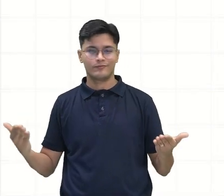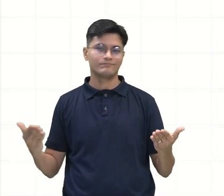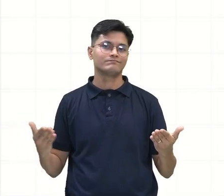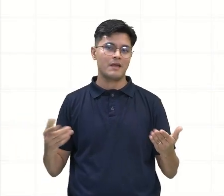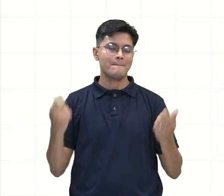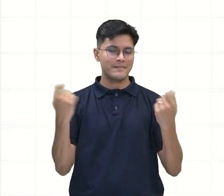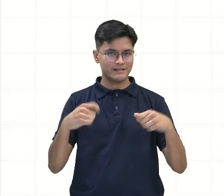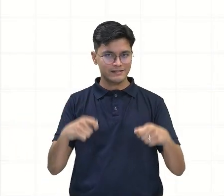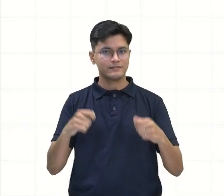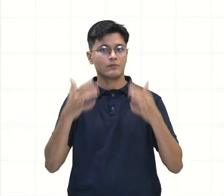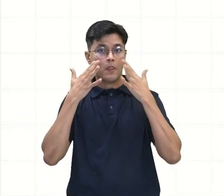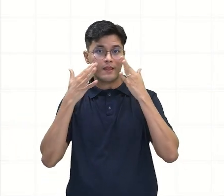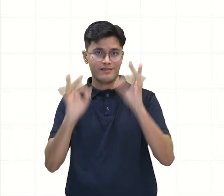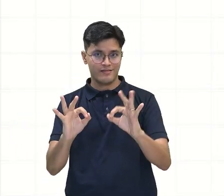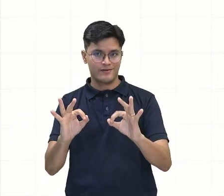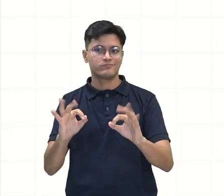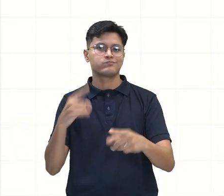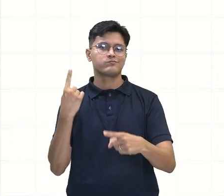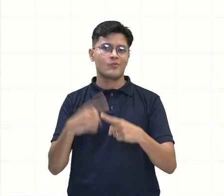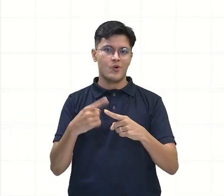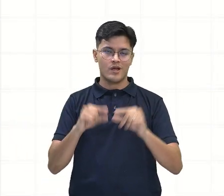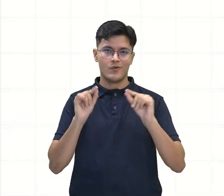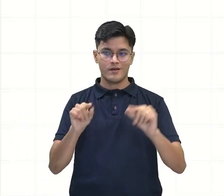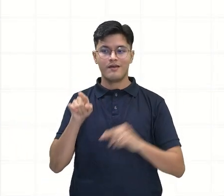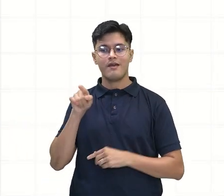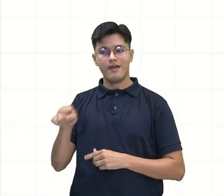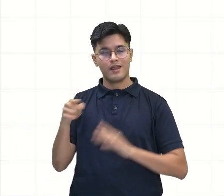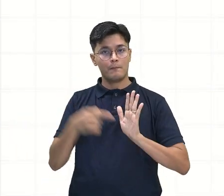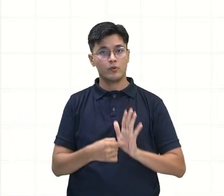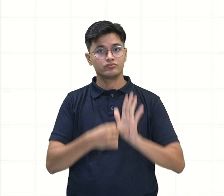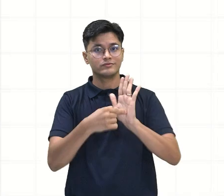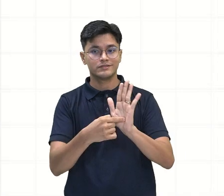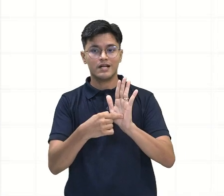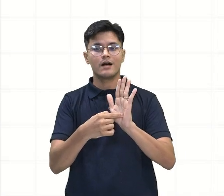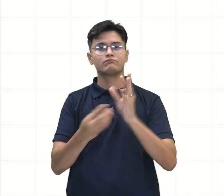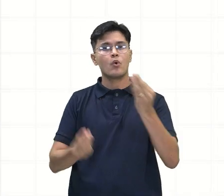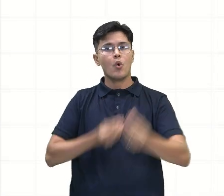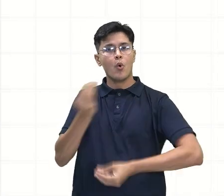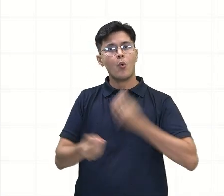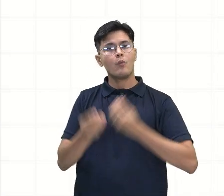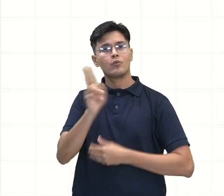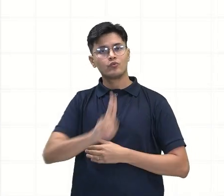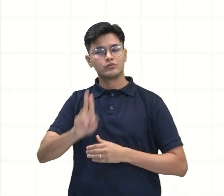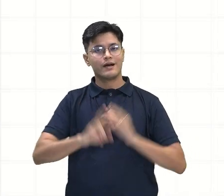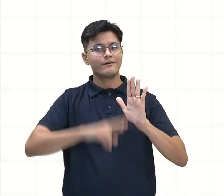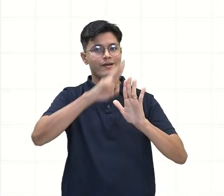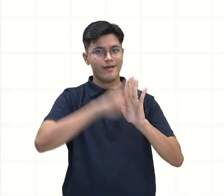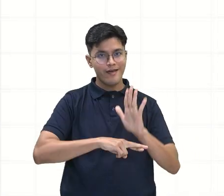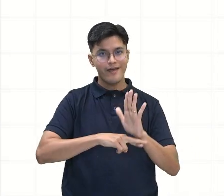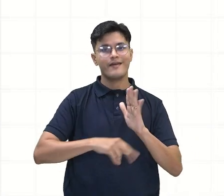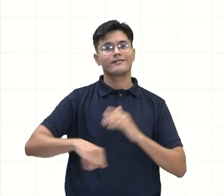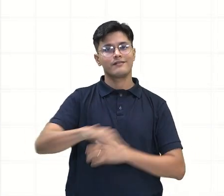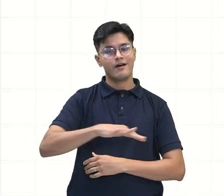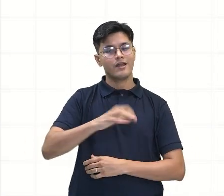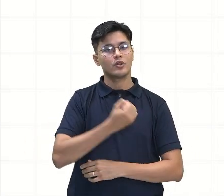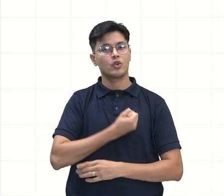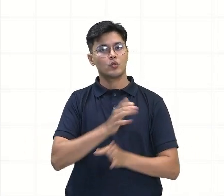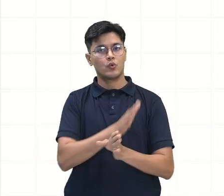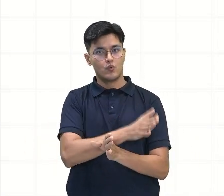Por quê? Porque ela vai dizer de que forma eu tenho que trabalhar os números inteiros, certo?